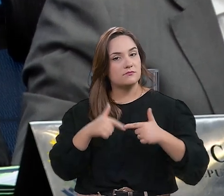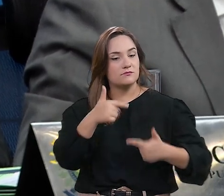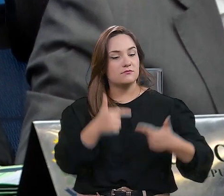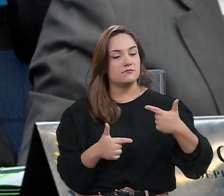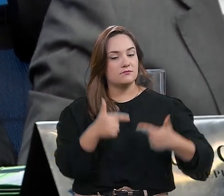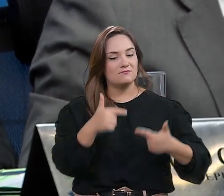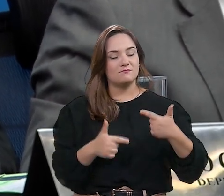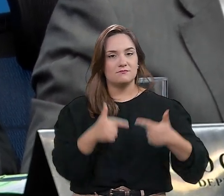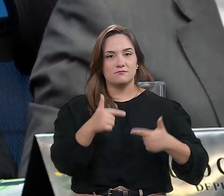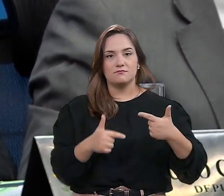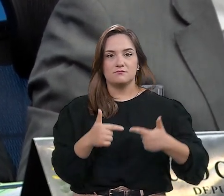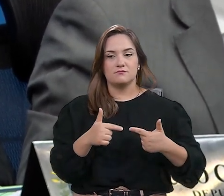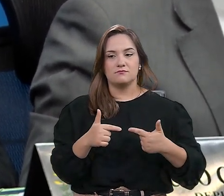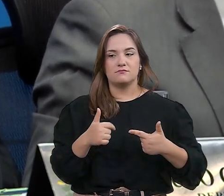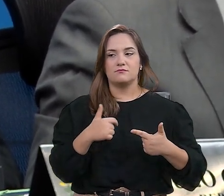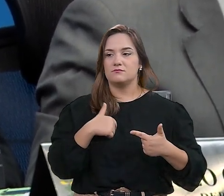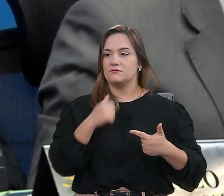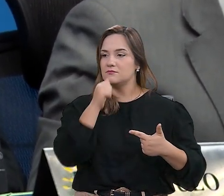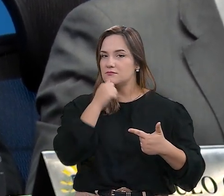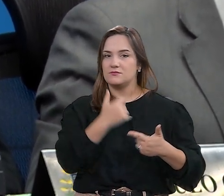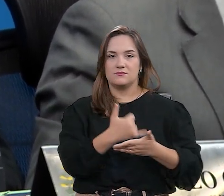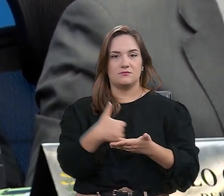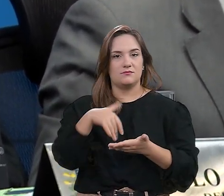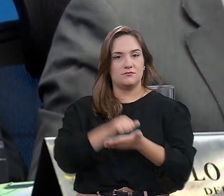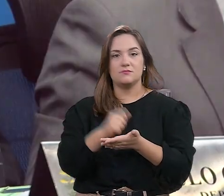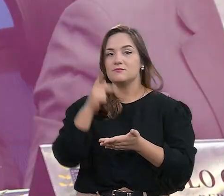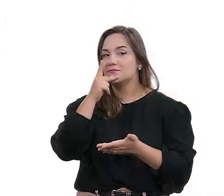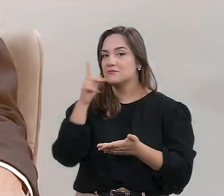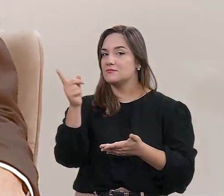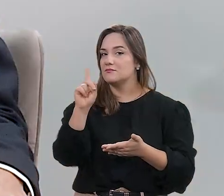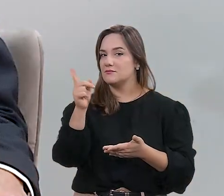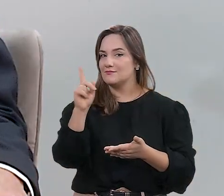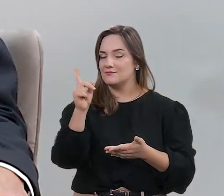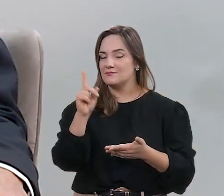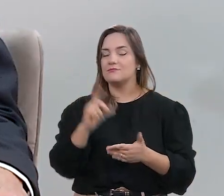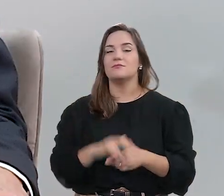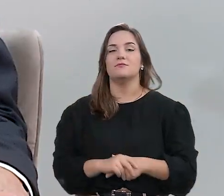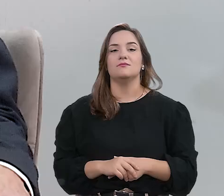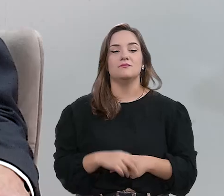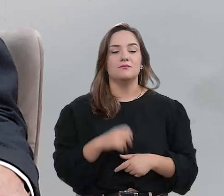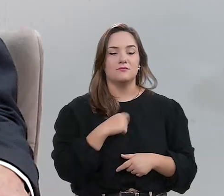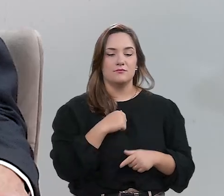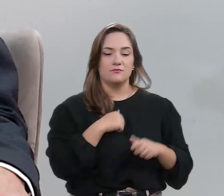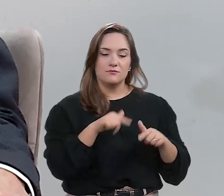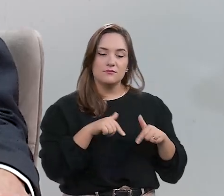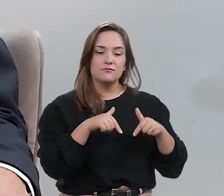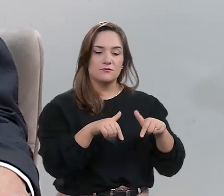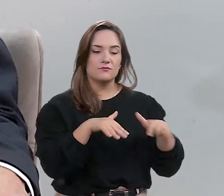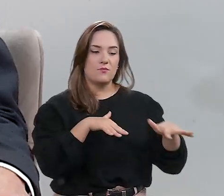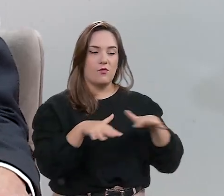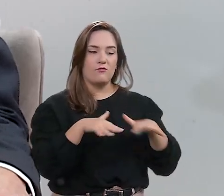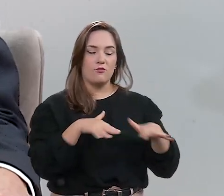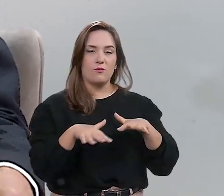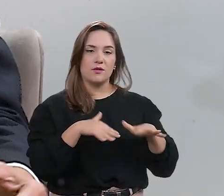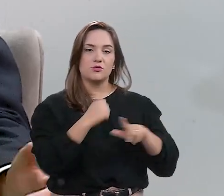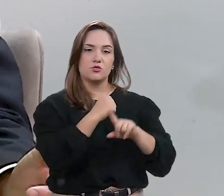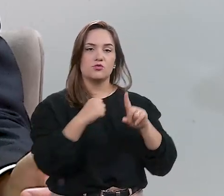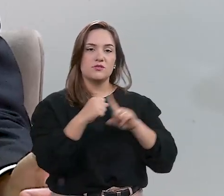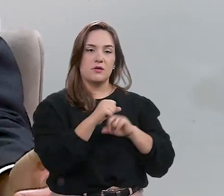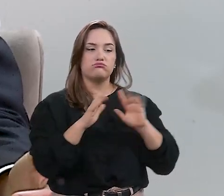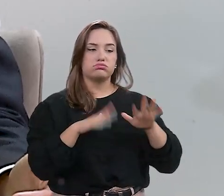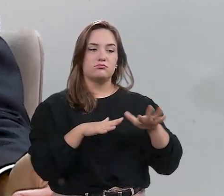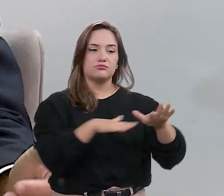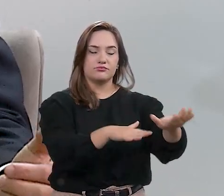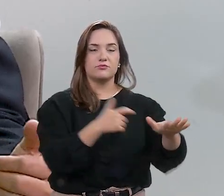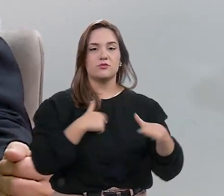política fora do partido político, né? Eu comecei a minha atividade militando nos movimentos